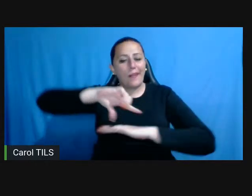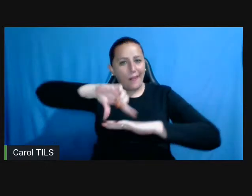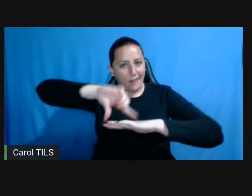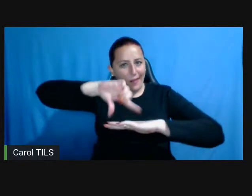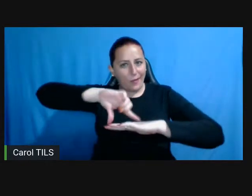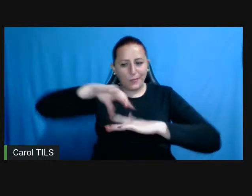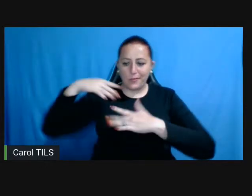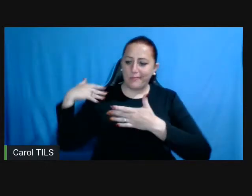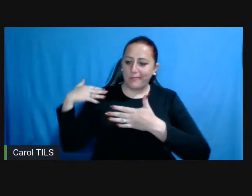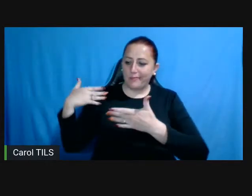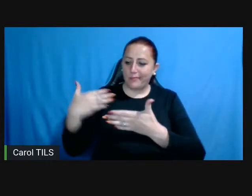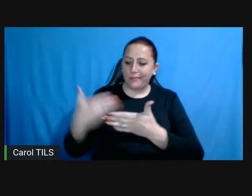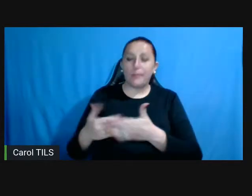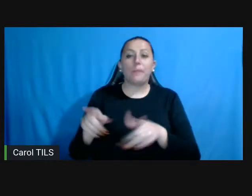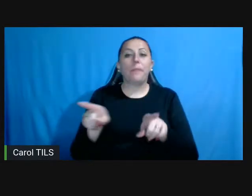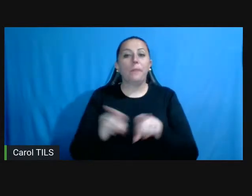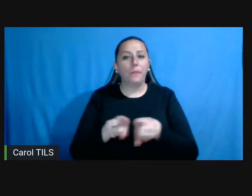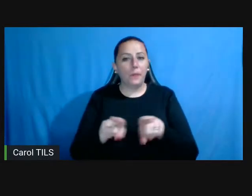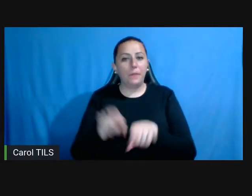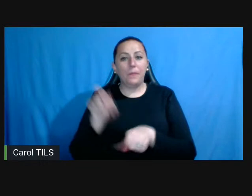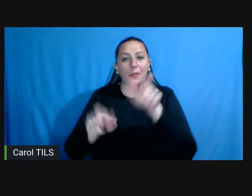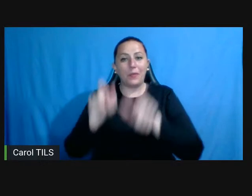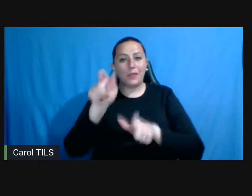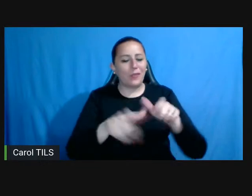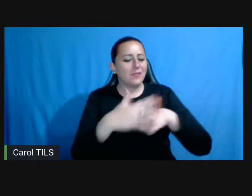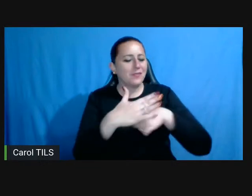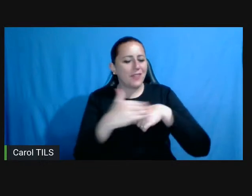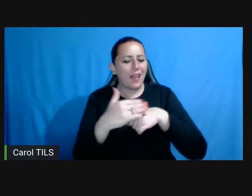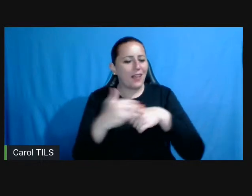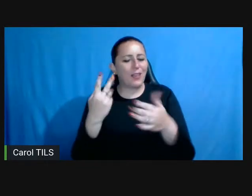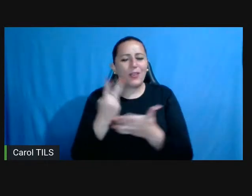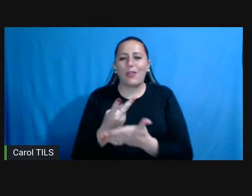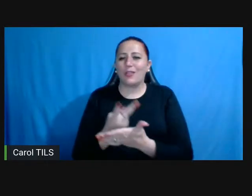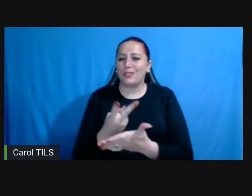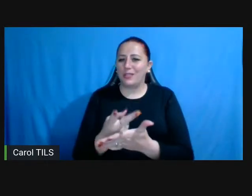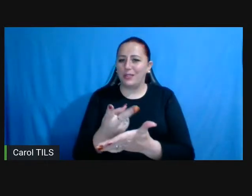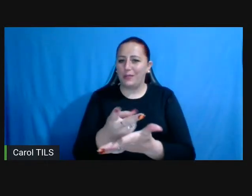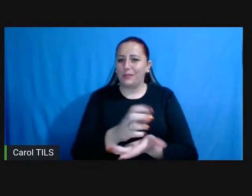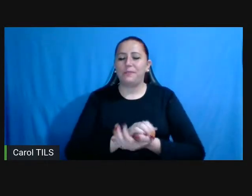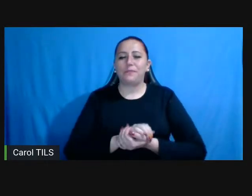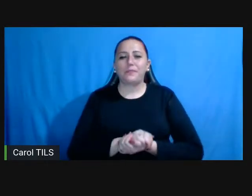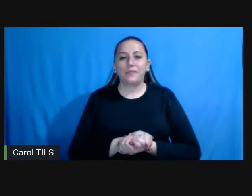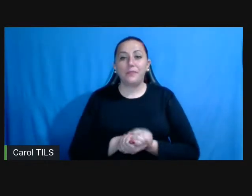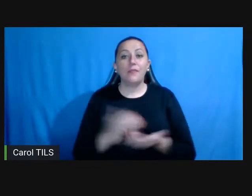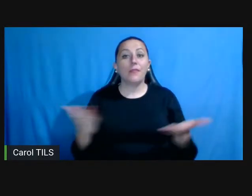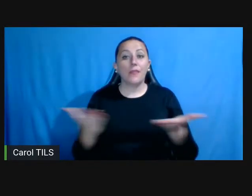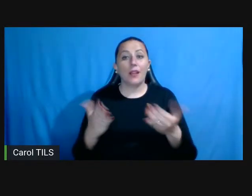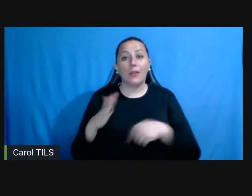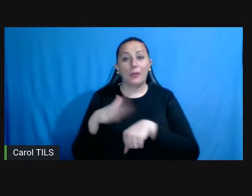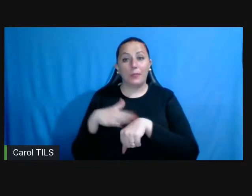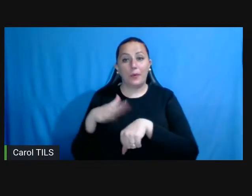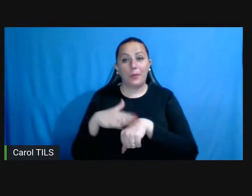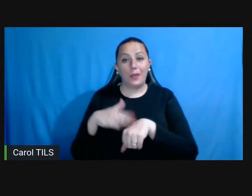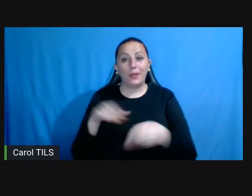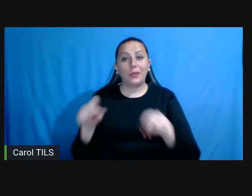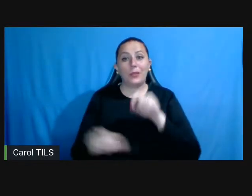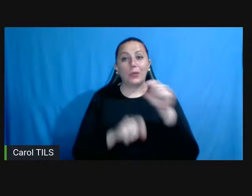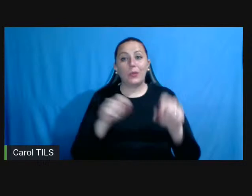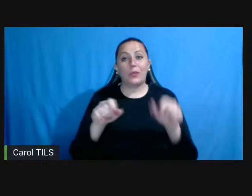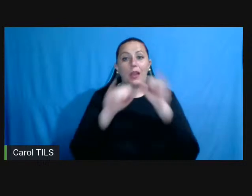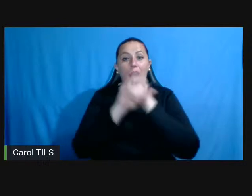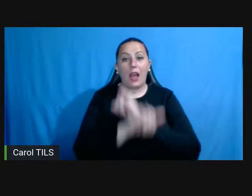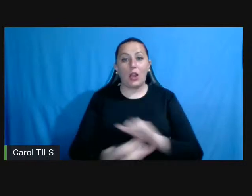Alvorada, sempre fica aquele carinho imenso. E agora, nesse momento, eu quero anunciar o retorno do